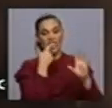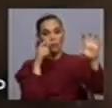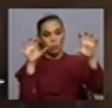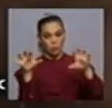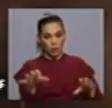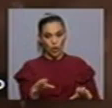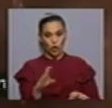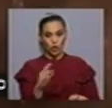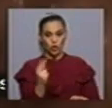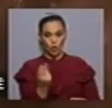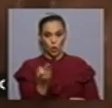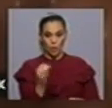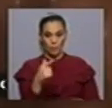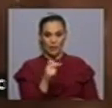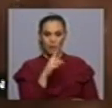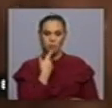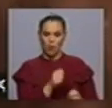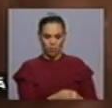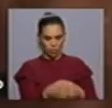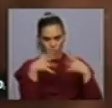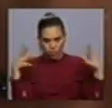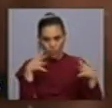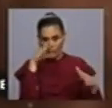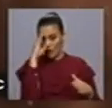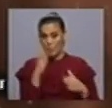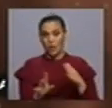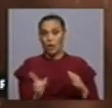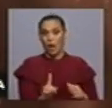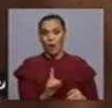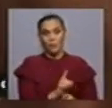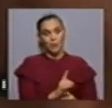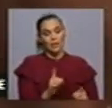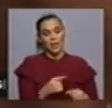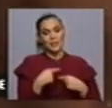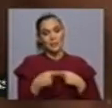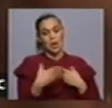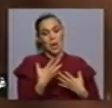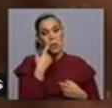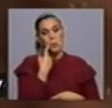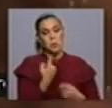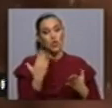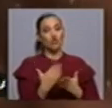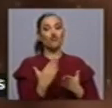ter crescido tão rapidamente como aquilo que nós pensávamos. Bom, esta semana foi tornado público um estudo